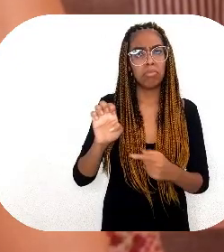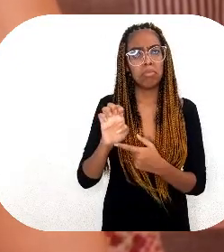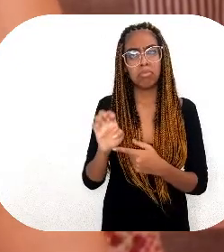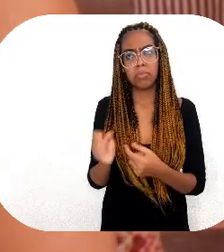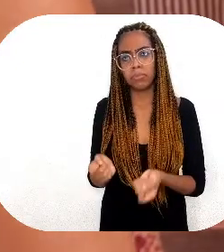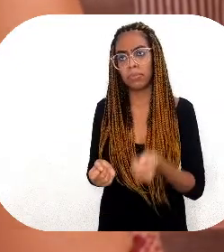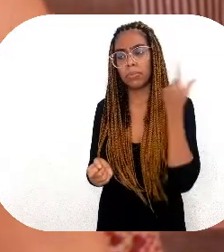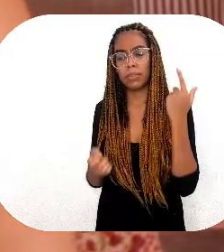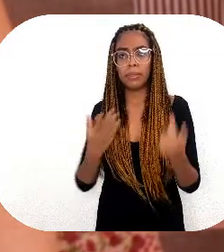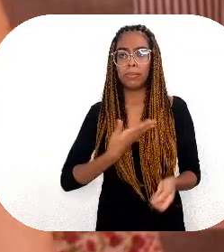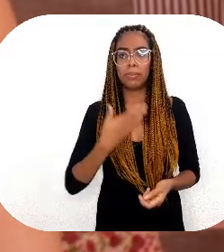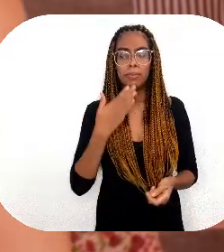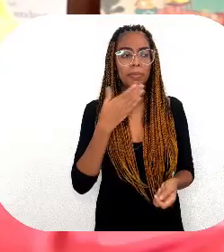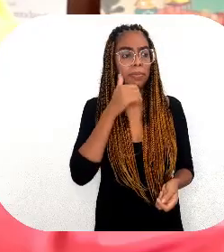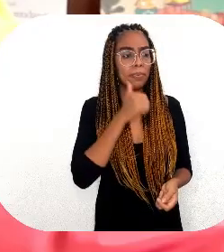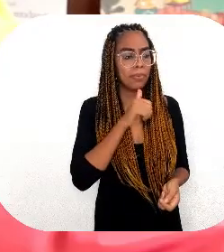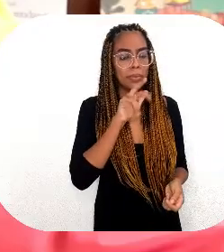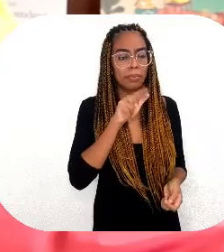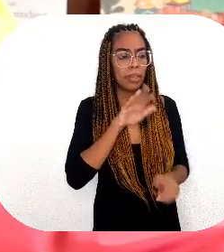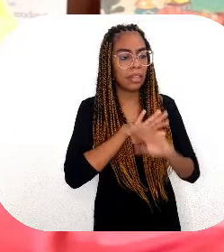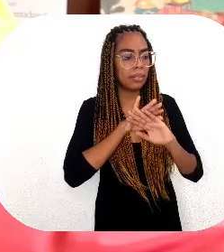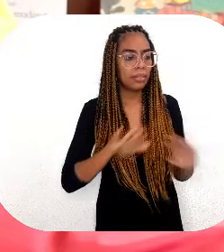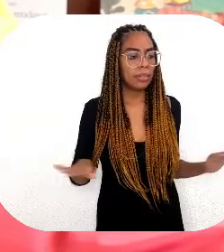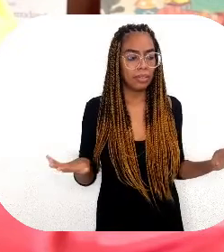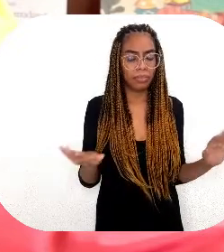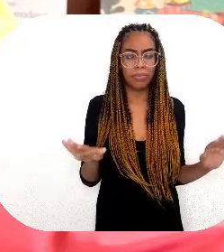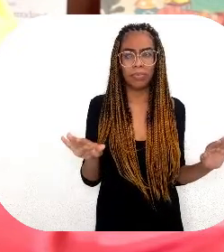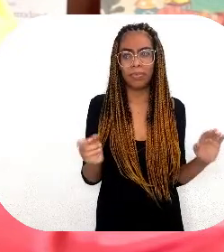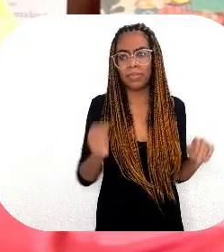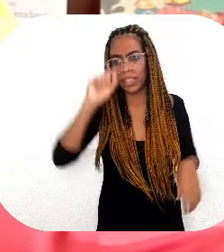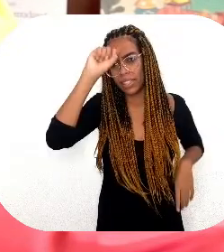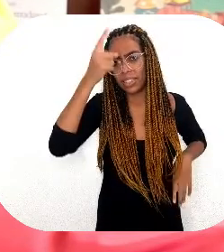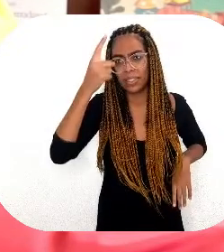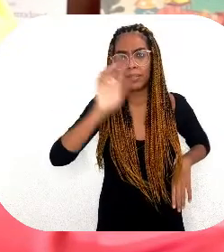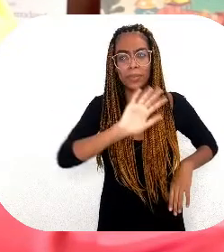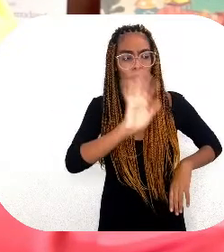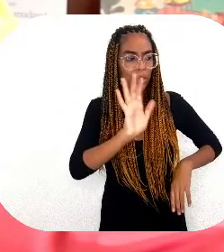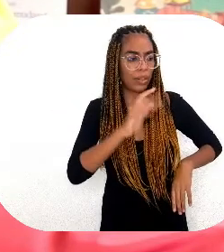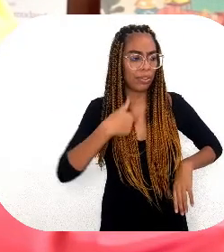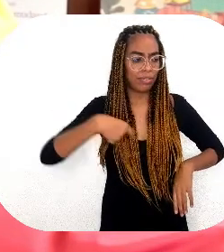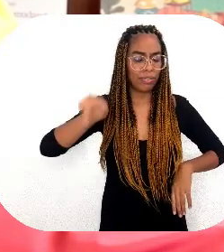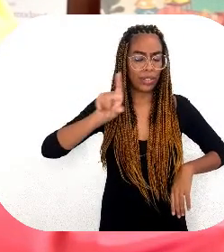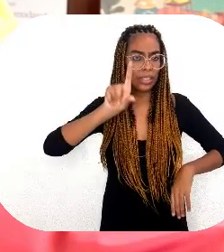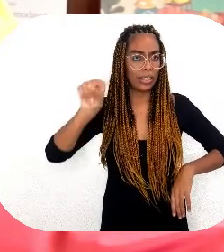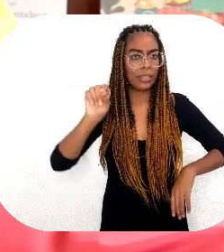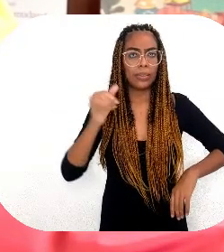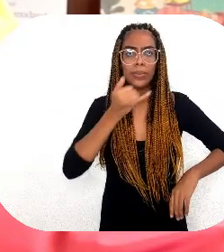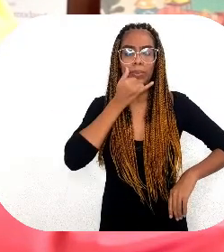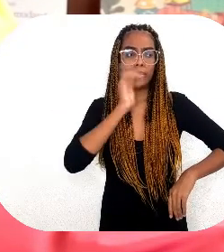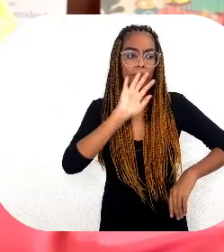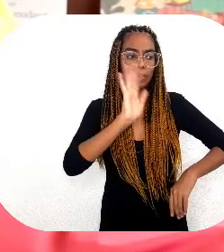sobrinho é metade. Metade? É porque a minha irmã é assim, é cedo, que é uma pessoa... É,